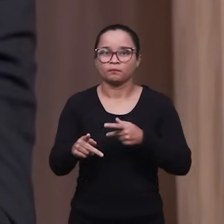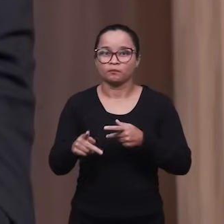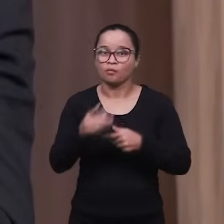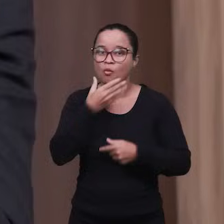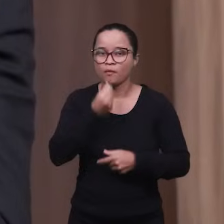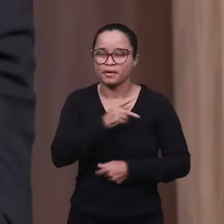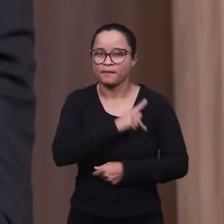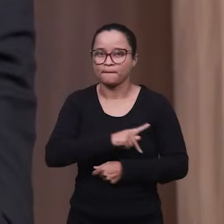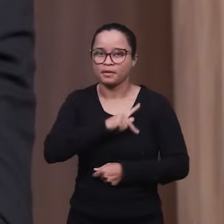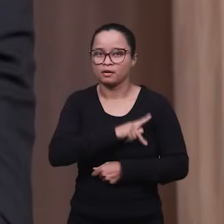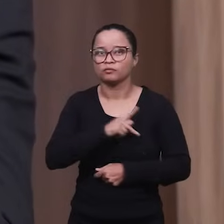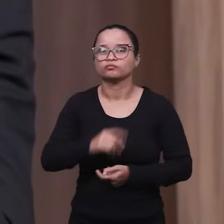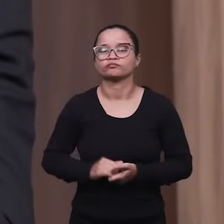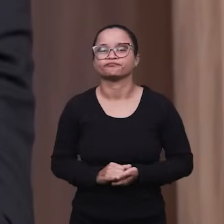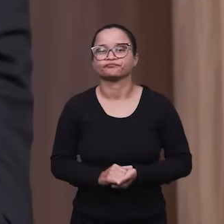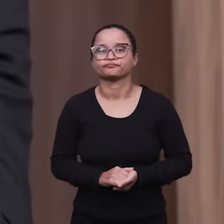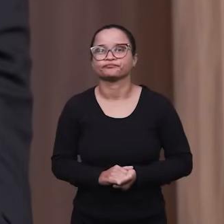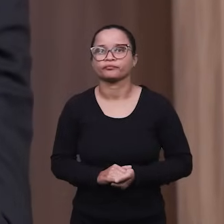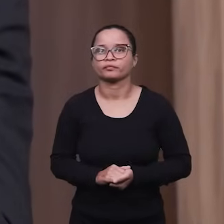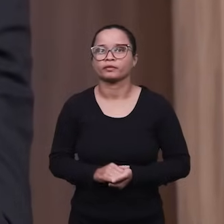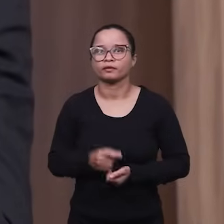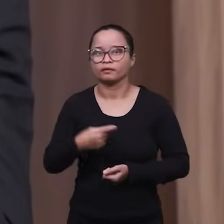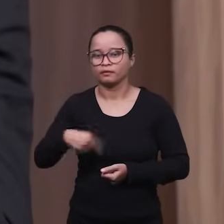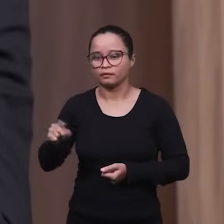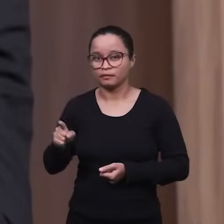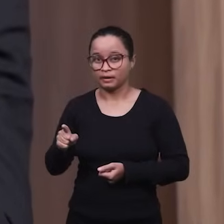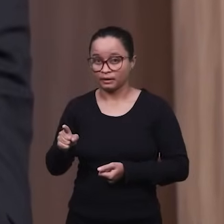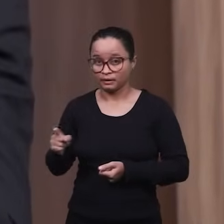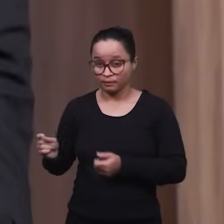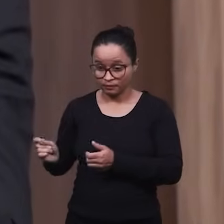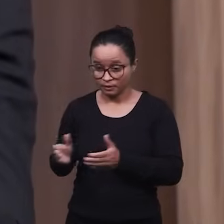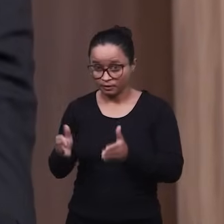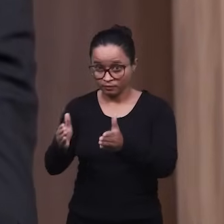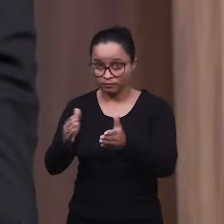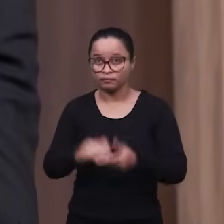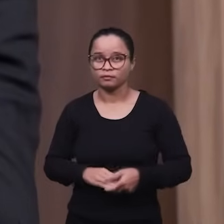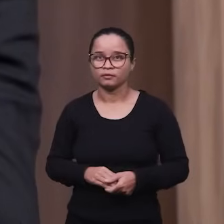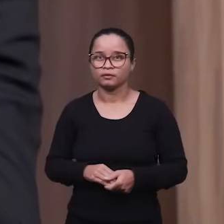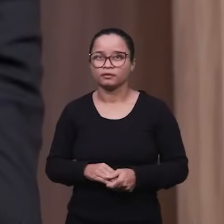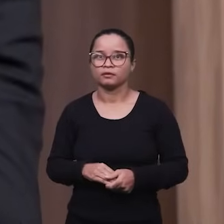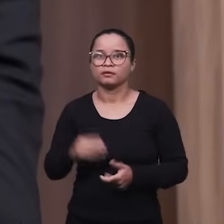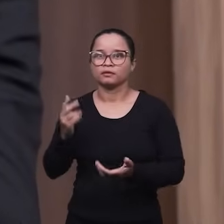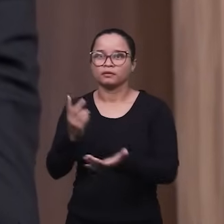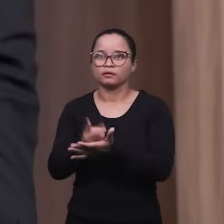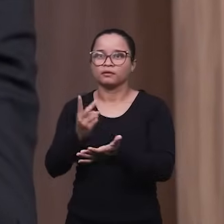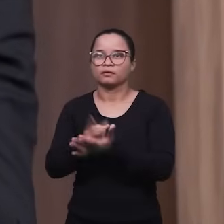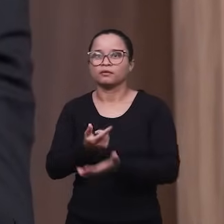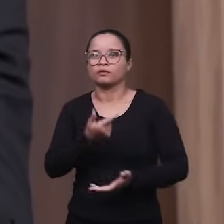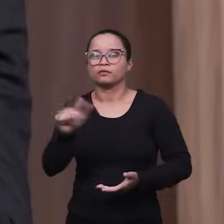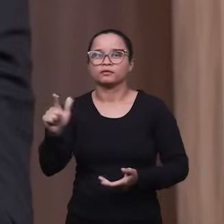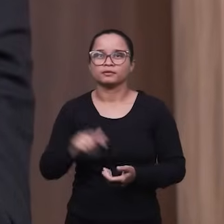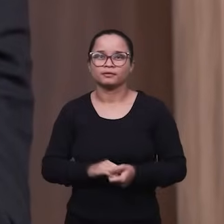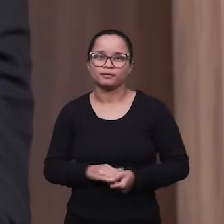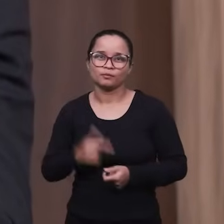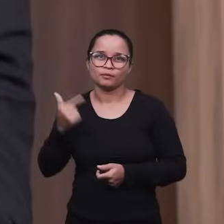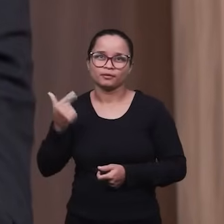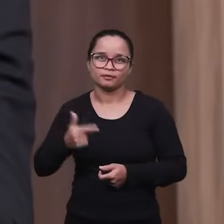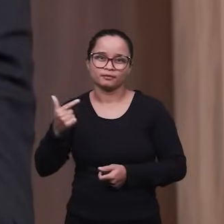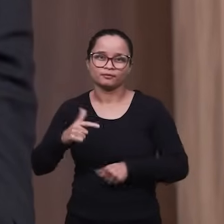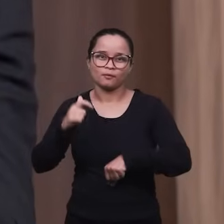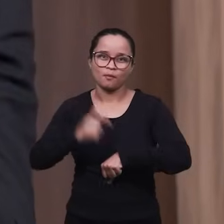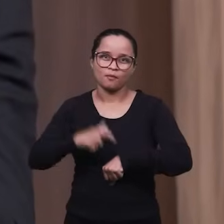vai para a via, né, Ignácia. Então, vamos talvez continuar já no próximo episódio, uma segunda